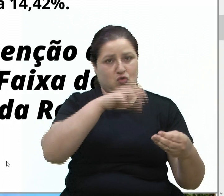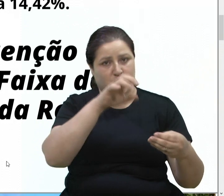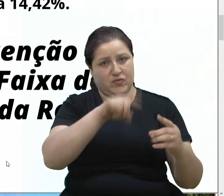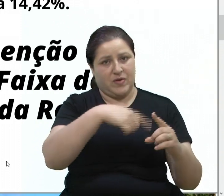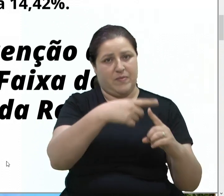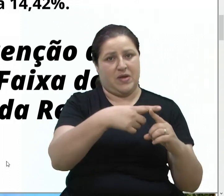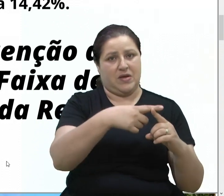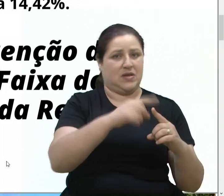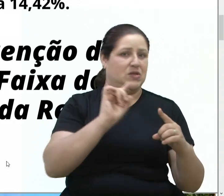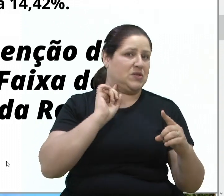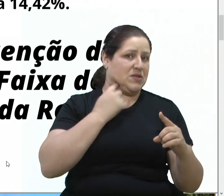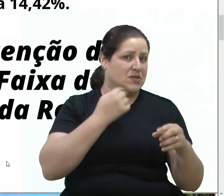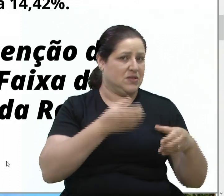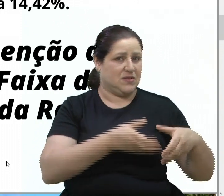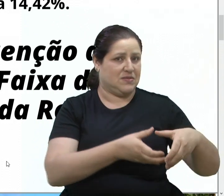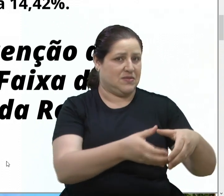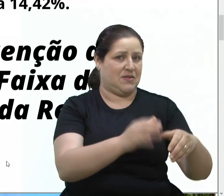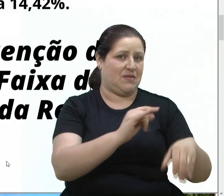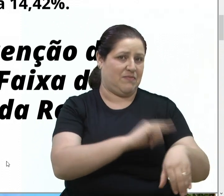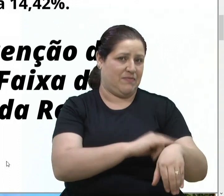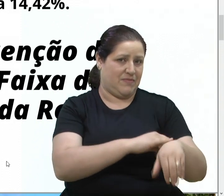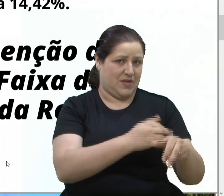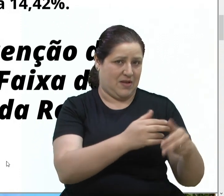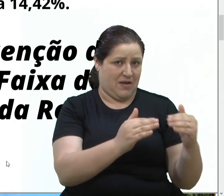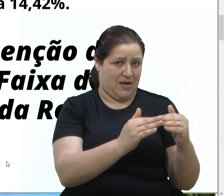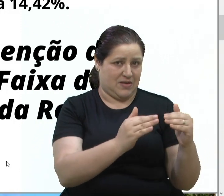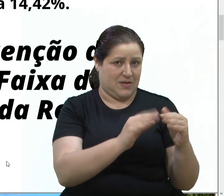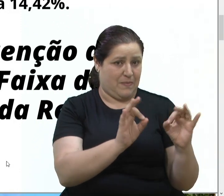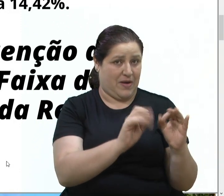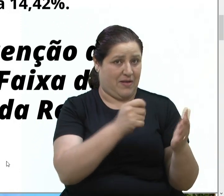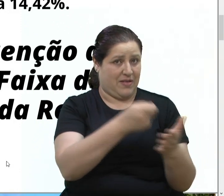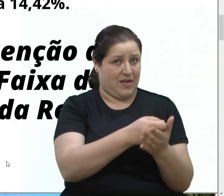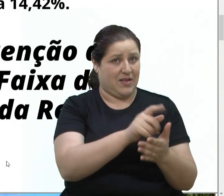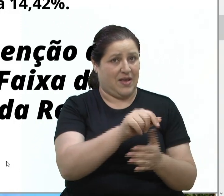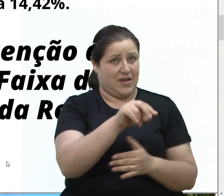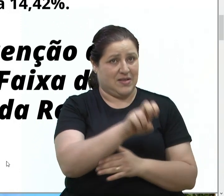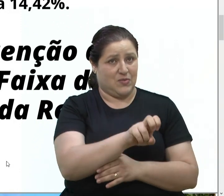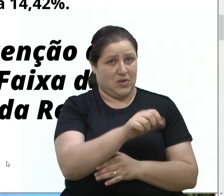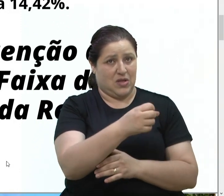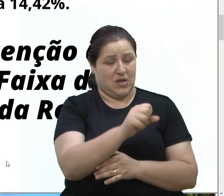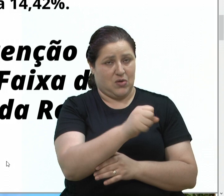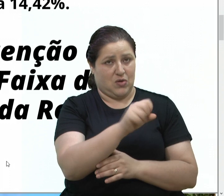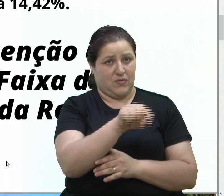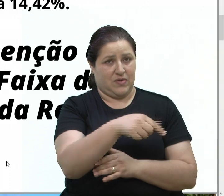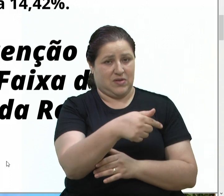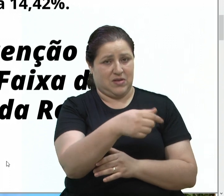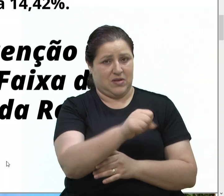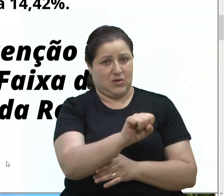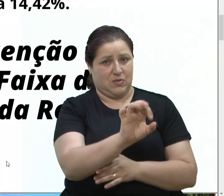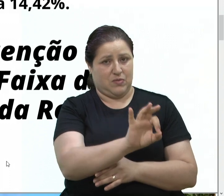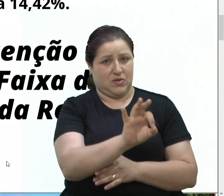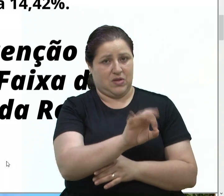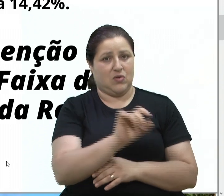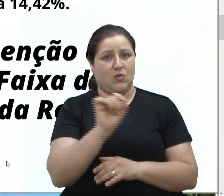coleta de esgoto. E quem paga a manutenção do serviço prestado pela rede de transição,